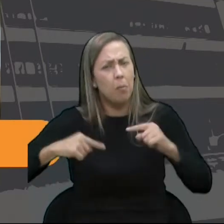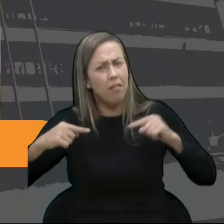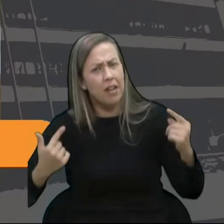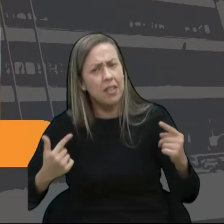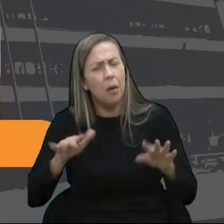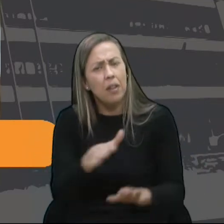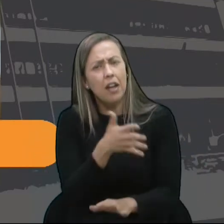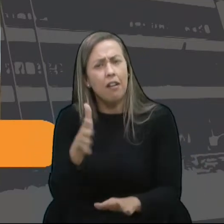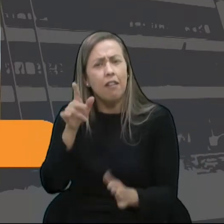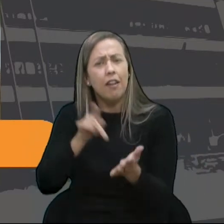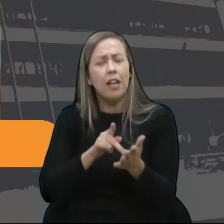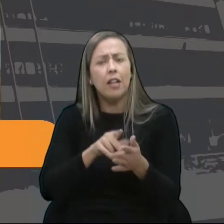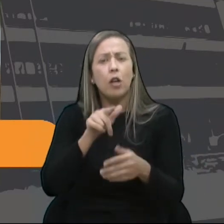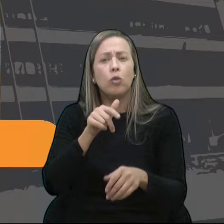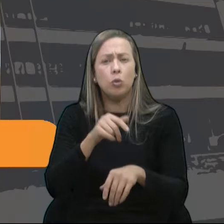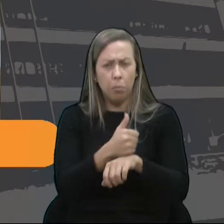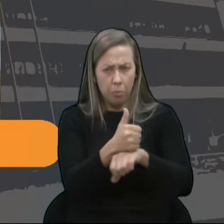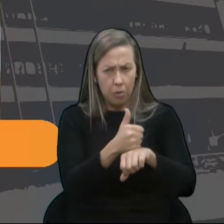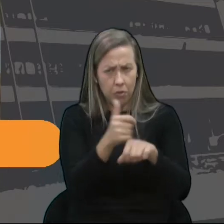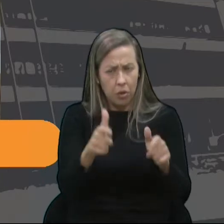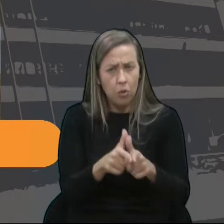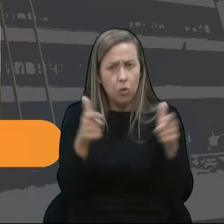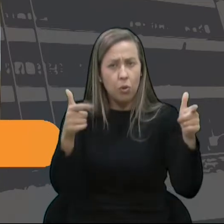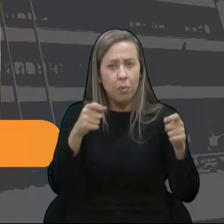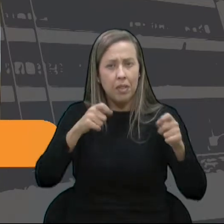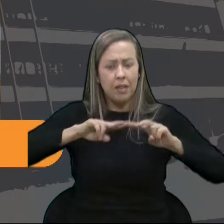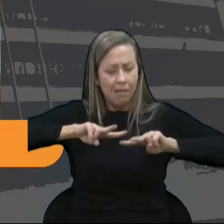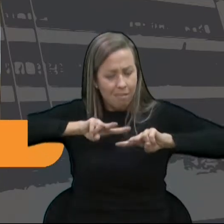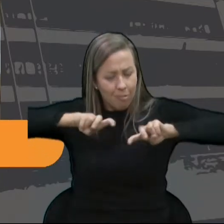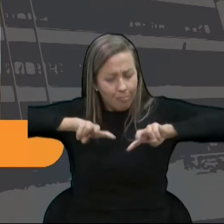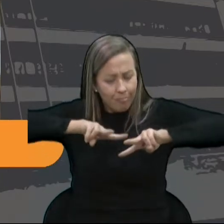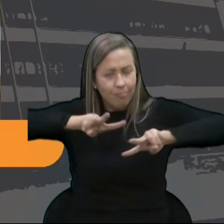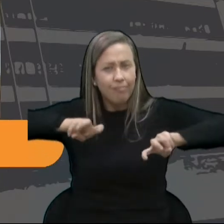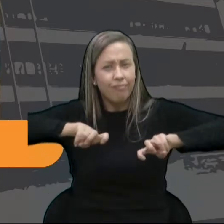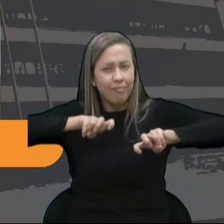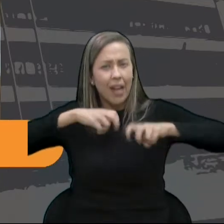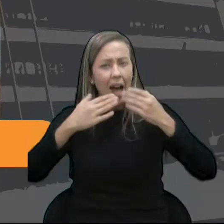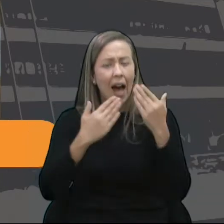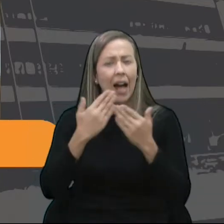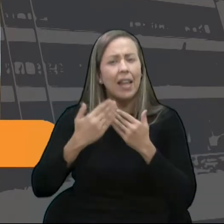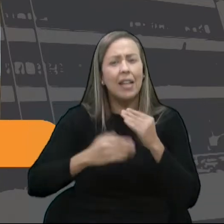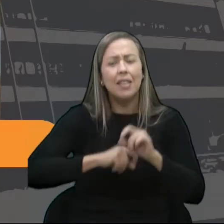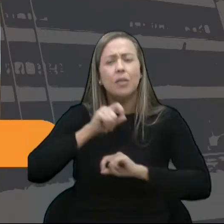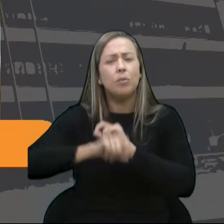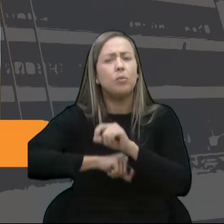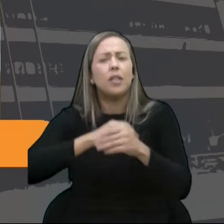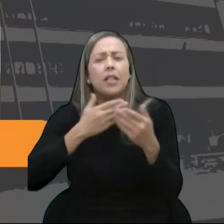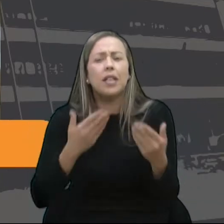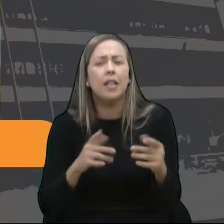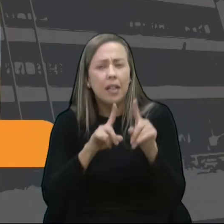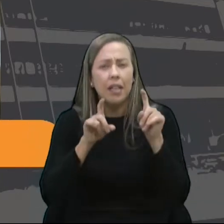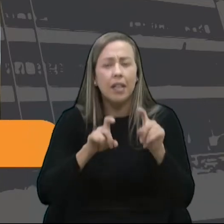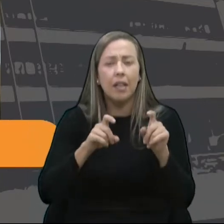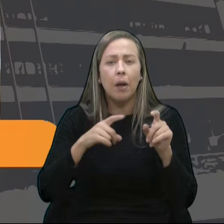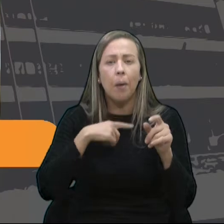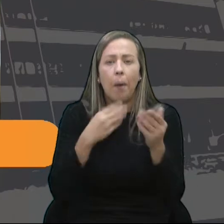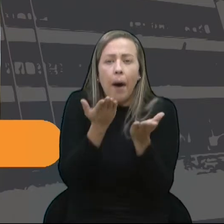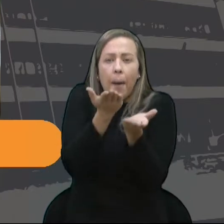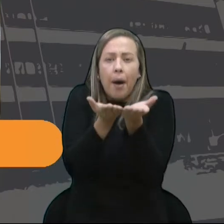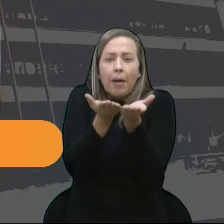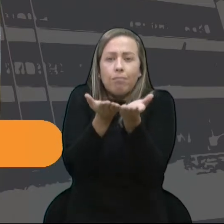talvez o jornalismo precise se rever quanto à pretensa equidade, né,